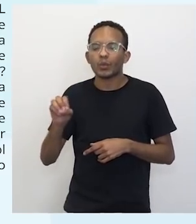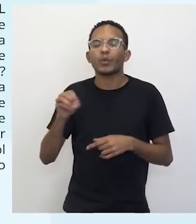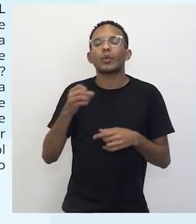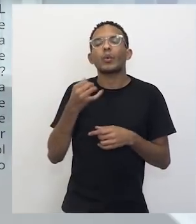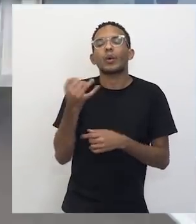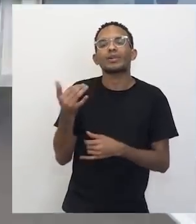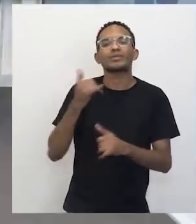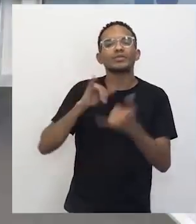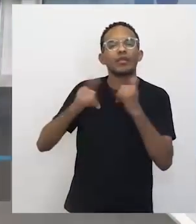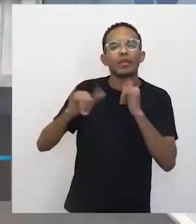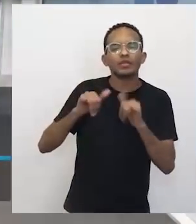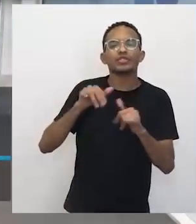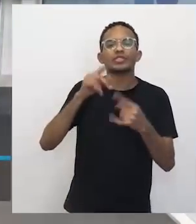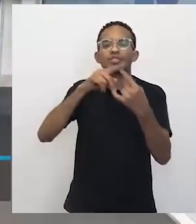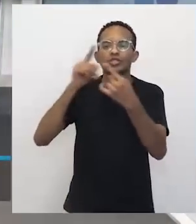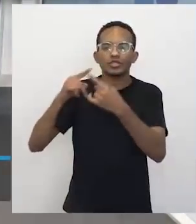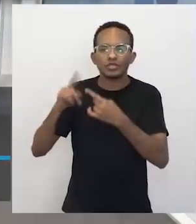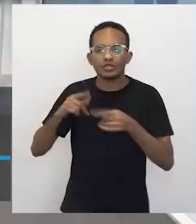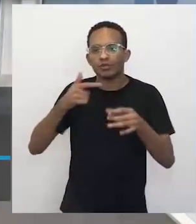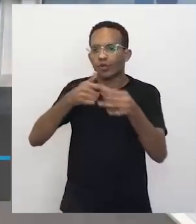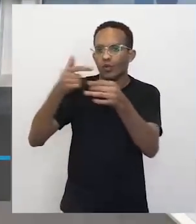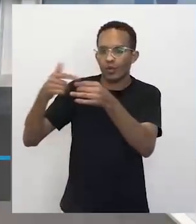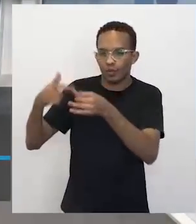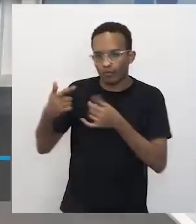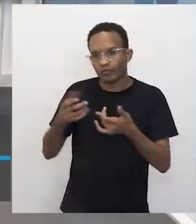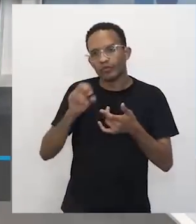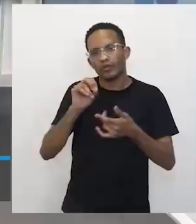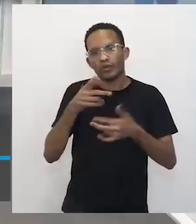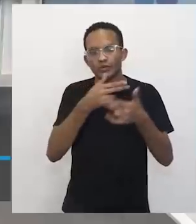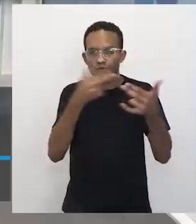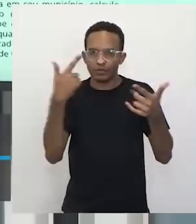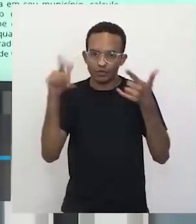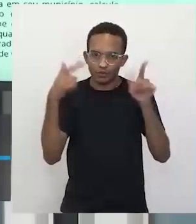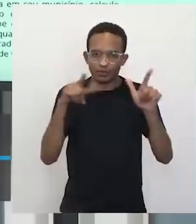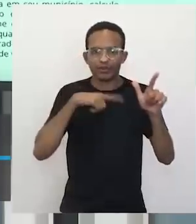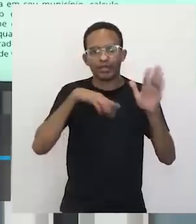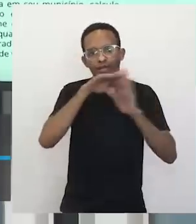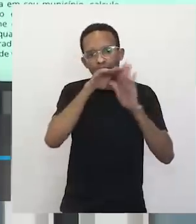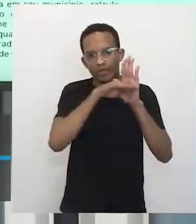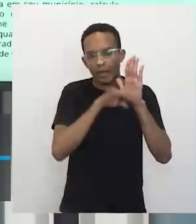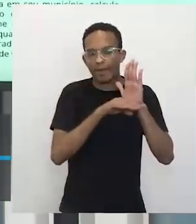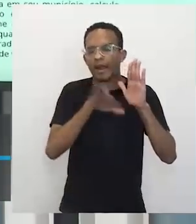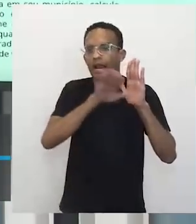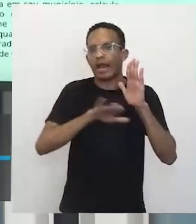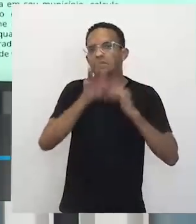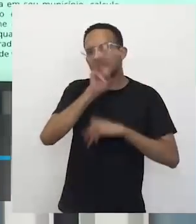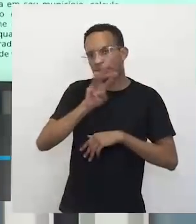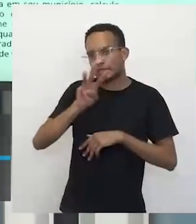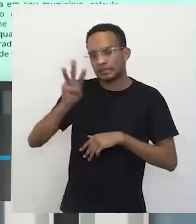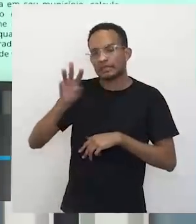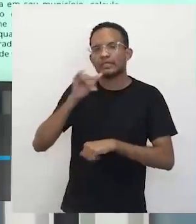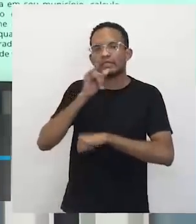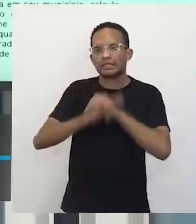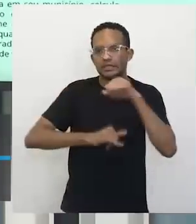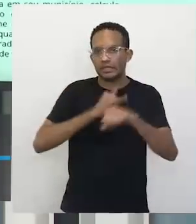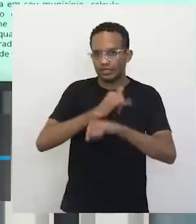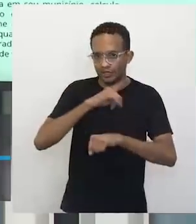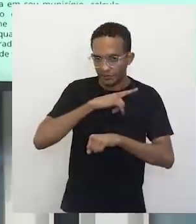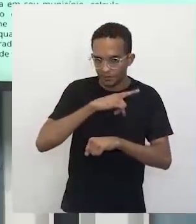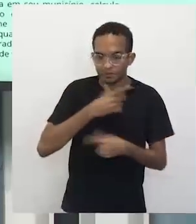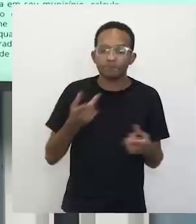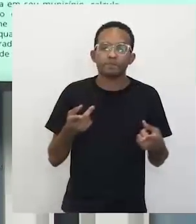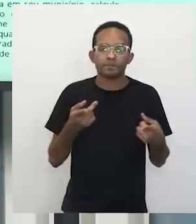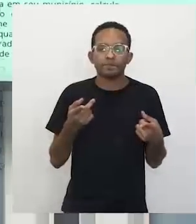energia cada combustível libera, não é isso? Exatamente. Tem a tabela para consultar na internet, tá, gente? Mas